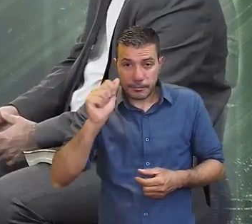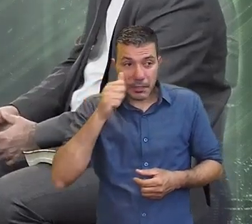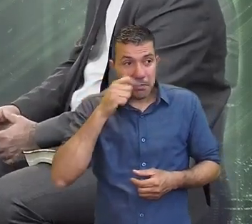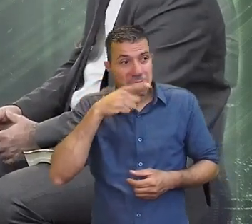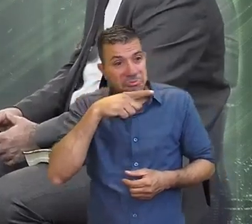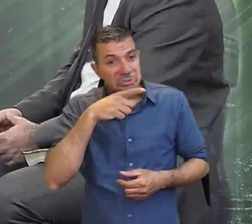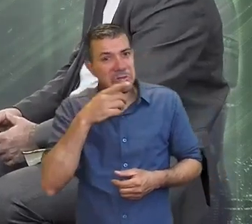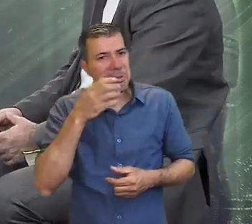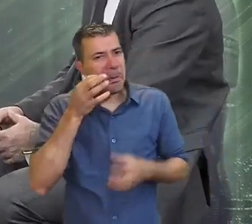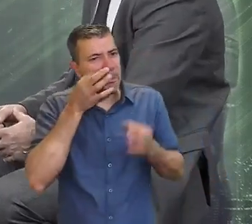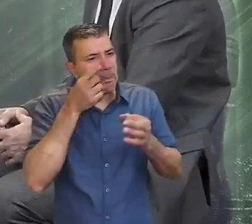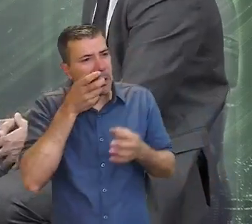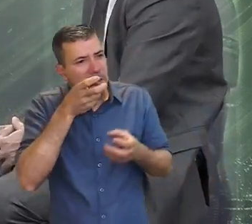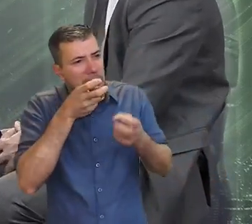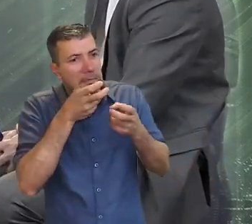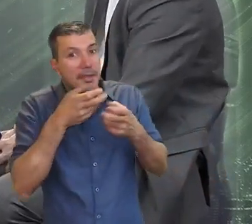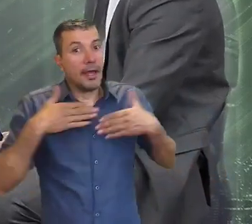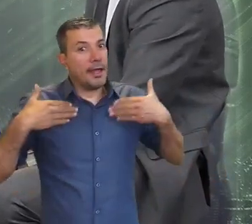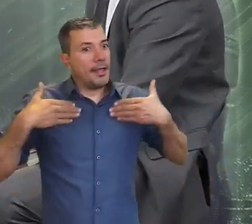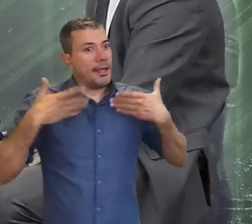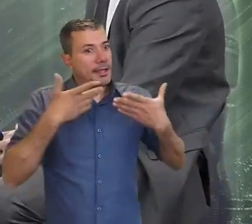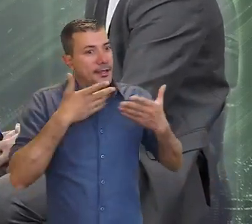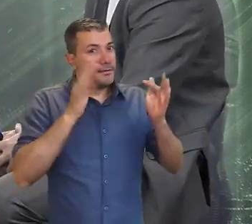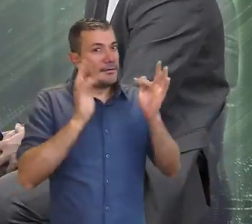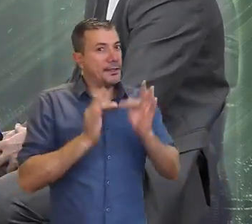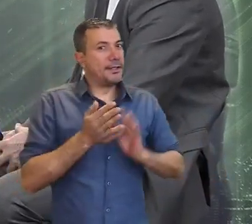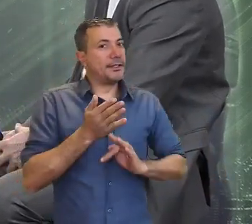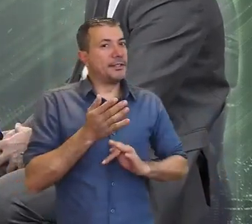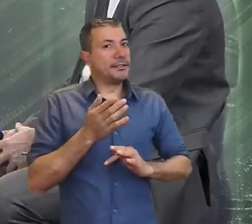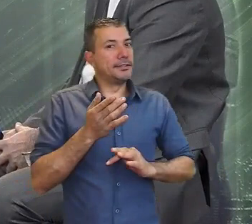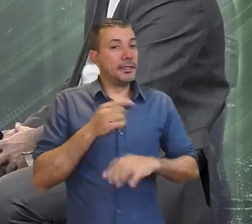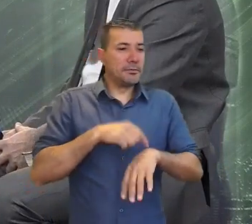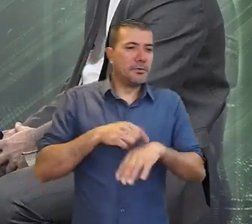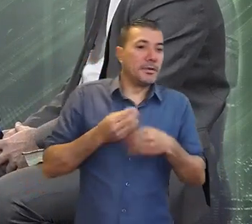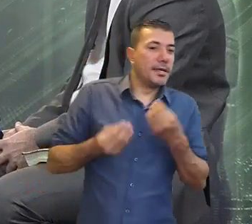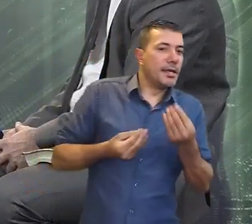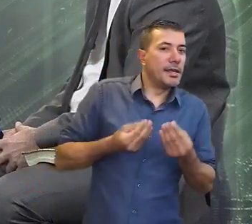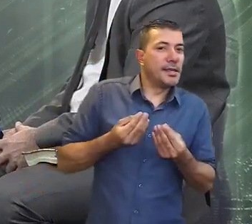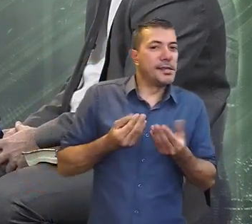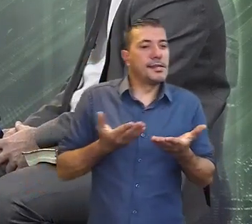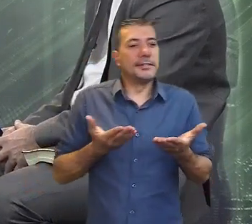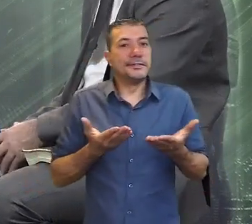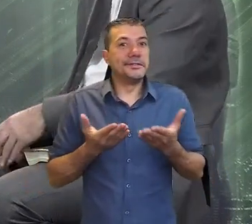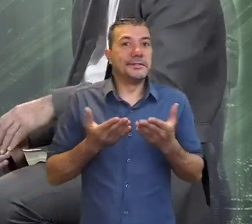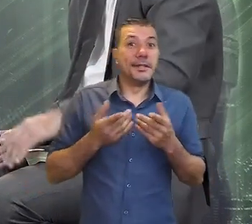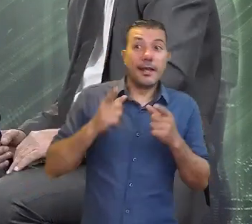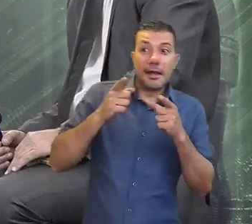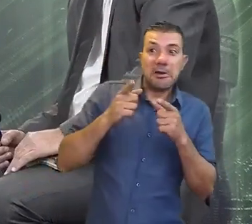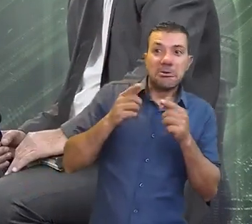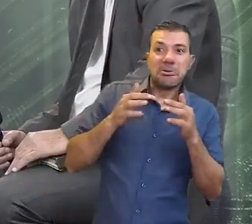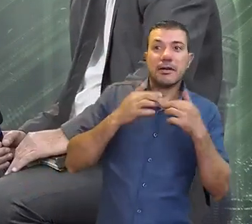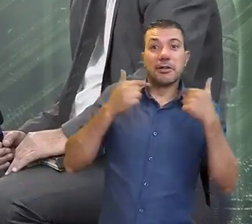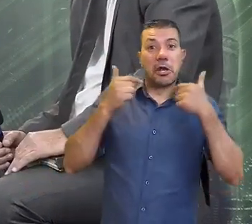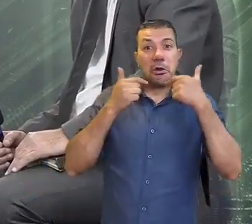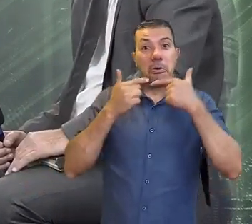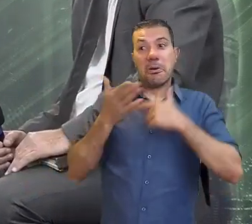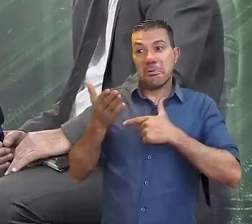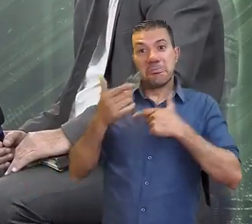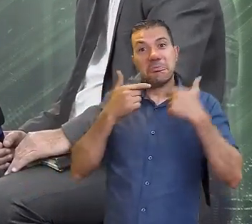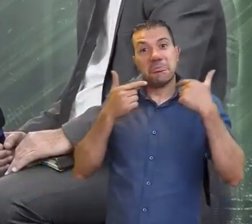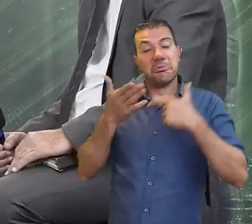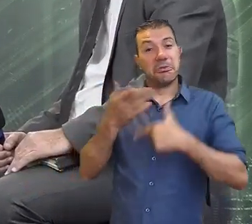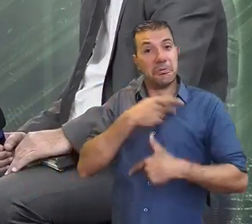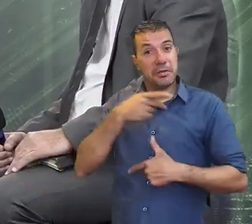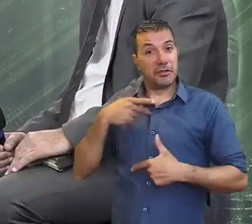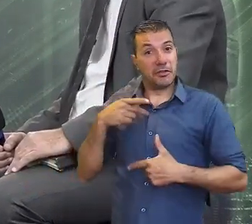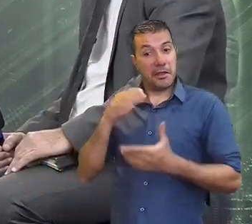o pastor Casimiro, ele está mais animado hoje? Aqui é o momento para a gente descontrair. Olha para lá, pastor, um pouquinho. Olha o sorriso. O pastor Casimiro,